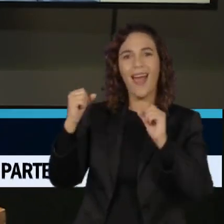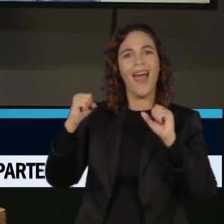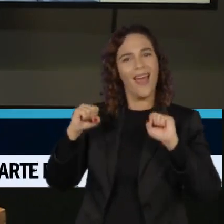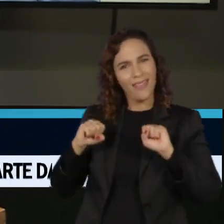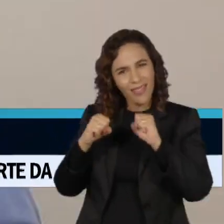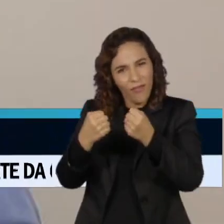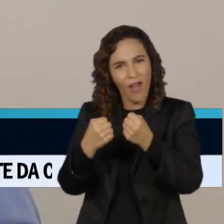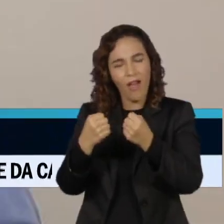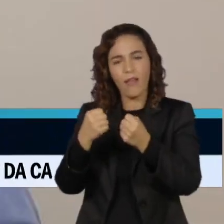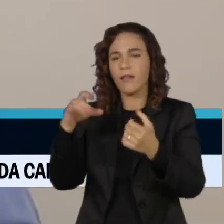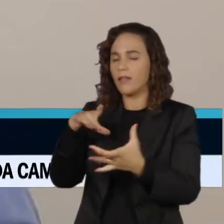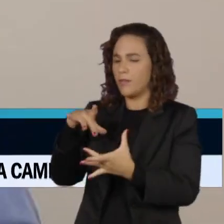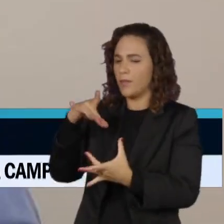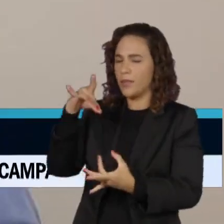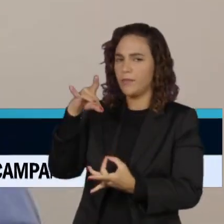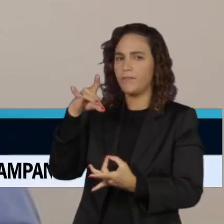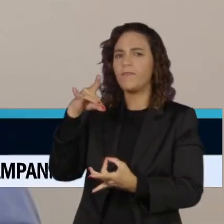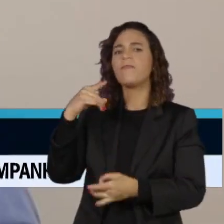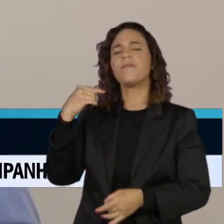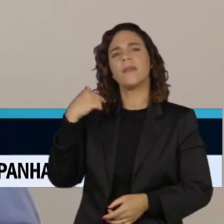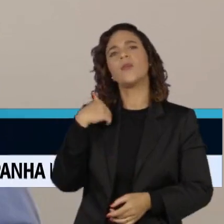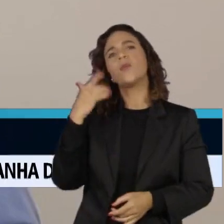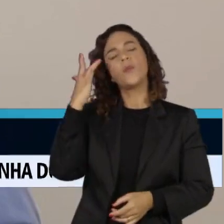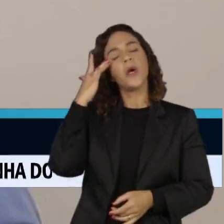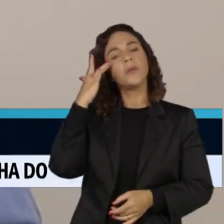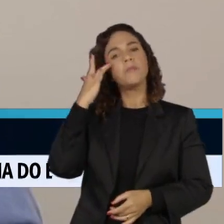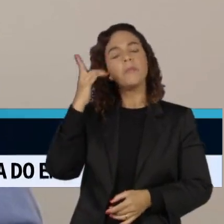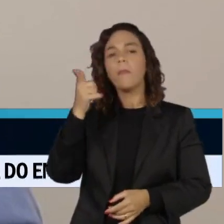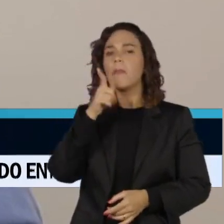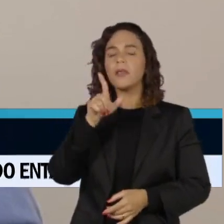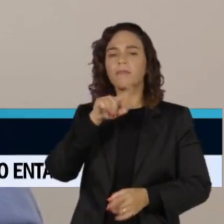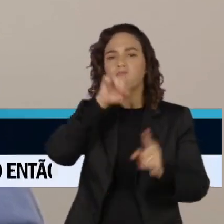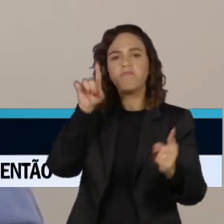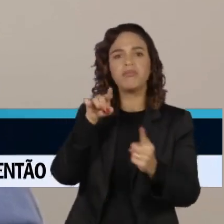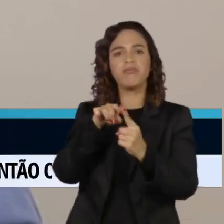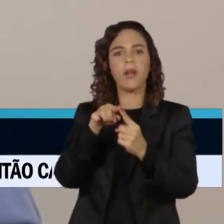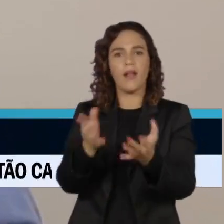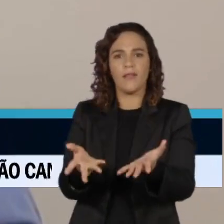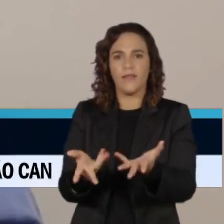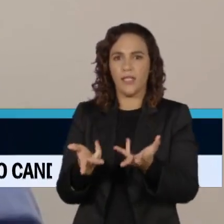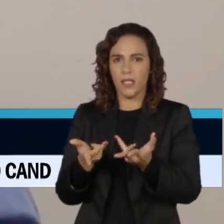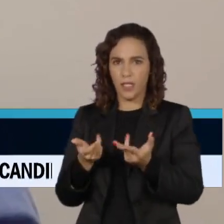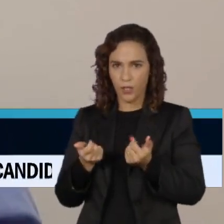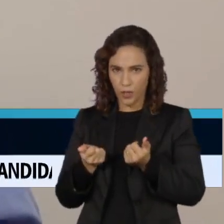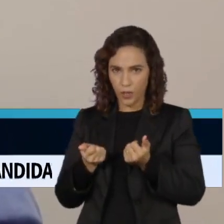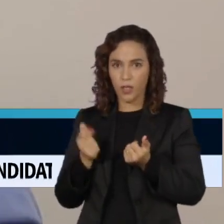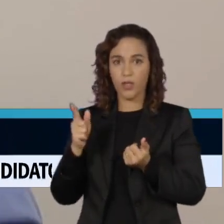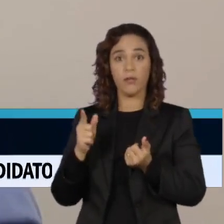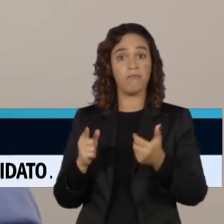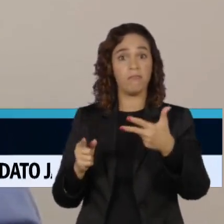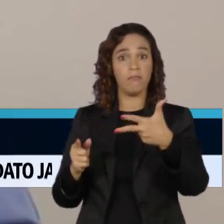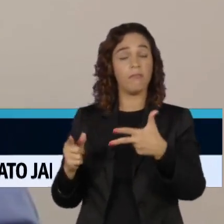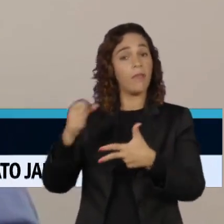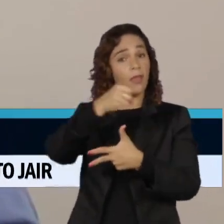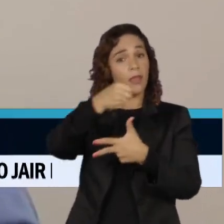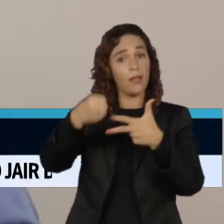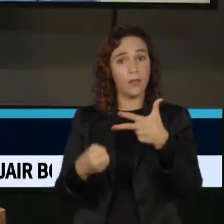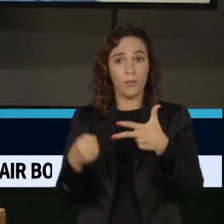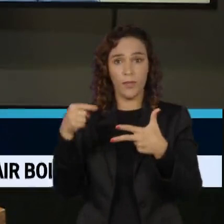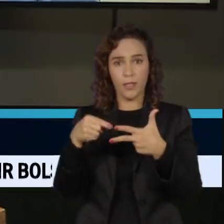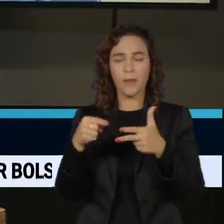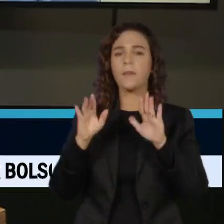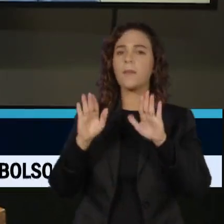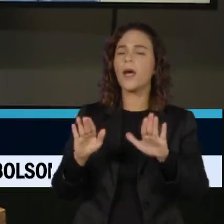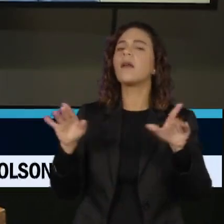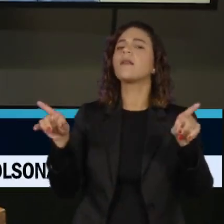eu creio que foi uma resposta muito eficiente por parte dos três poderes, mas também